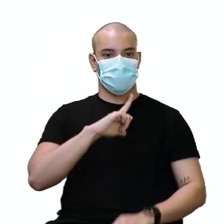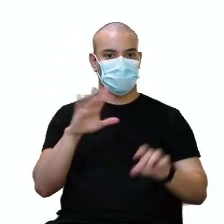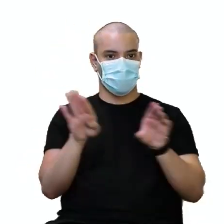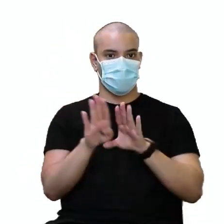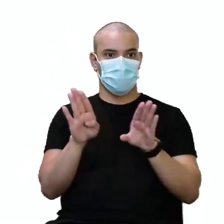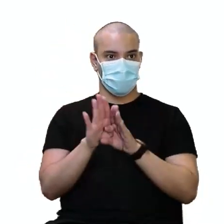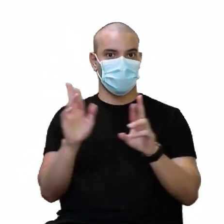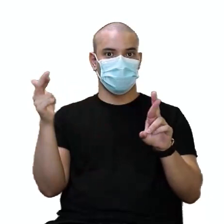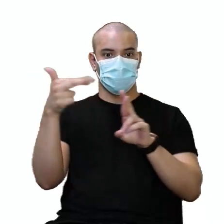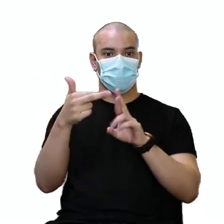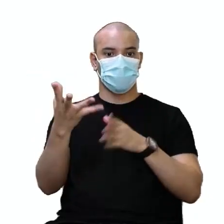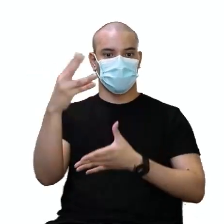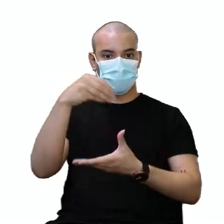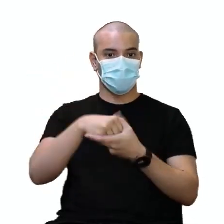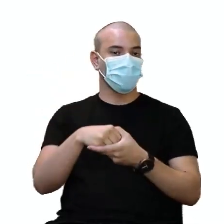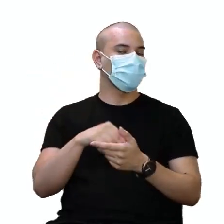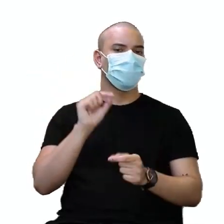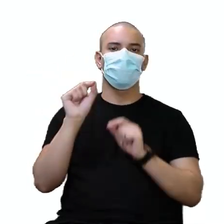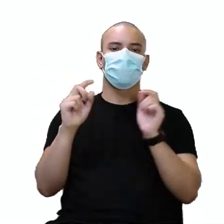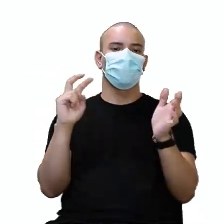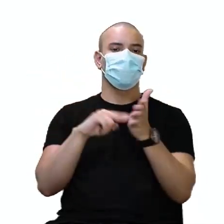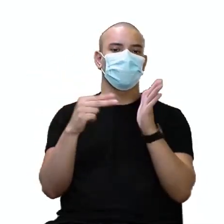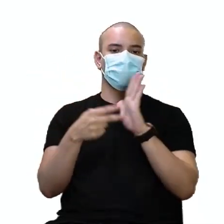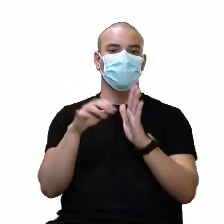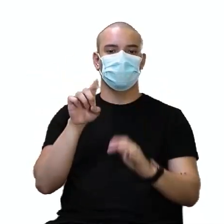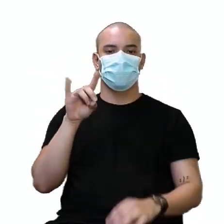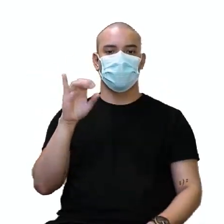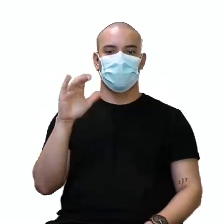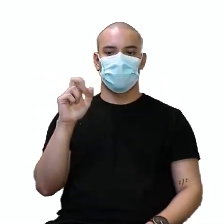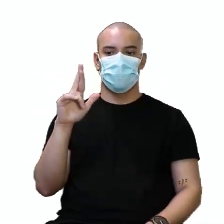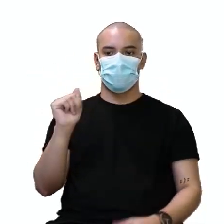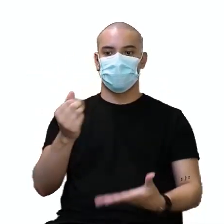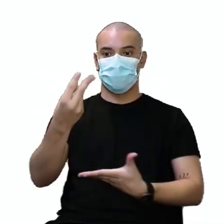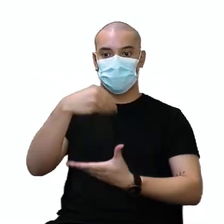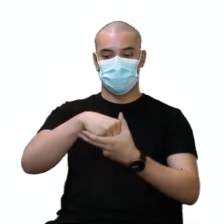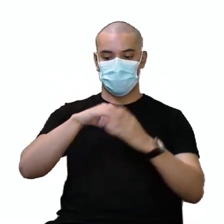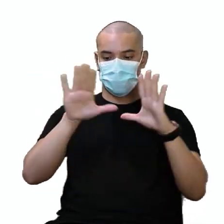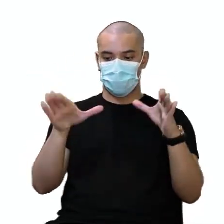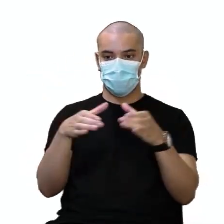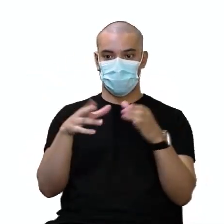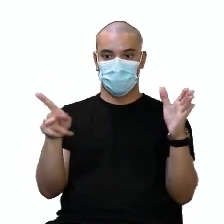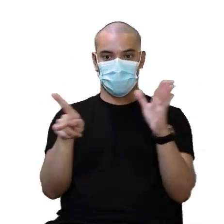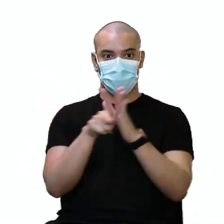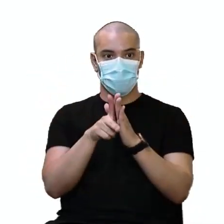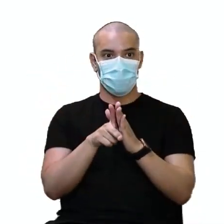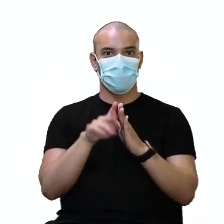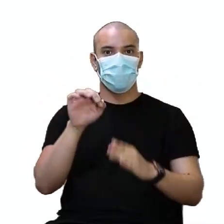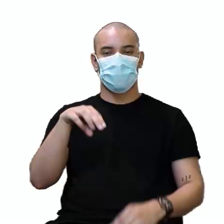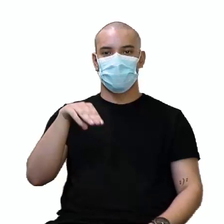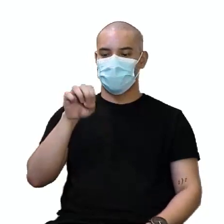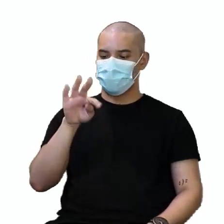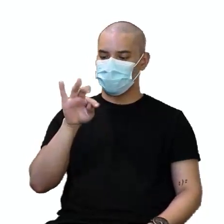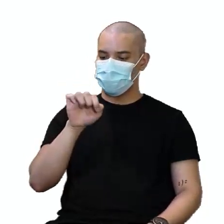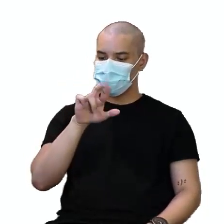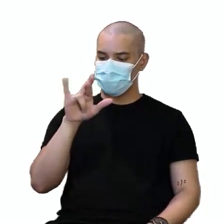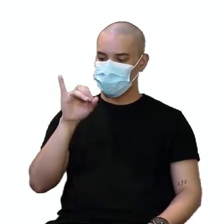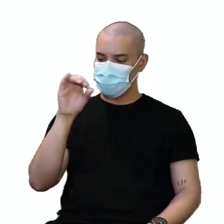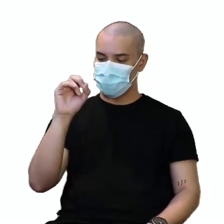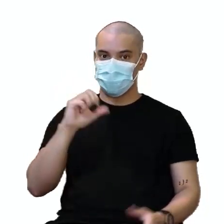dessa fauna de Ediacara. E o que é essa fauna, prof? É aquele grupo de organismos metazoários, ou